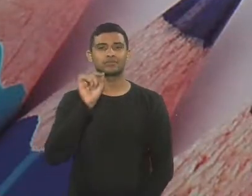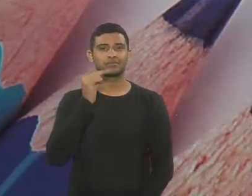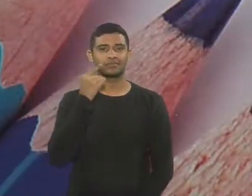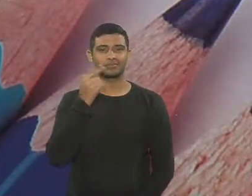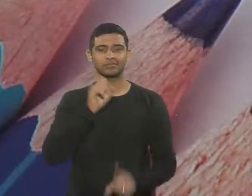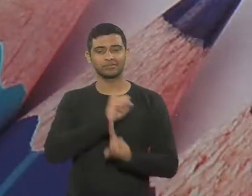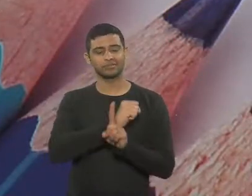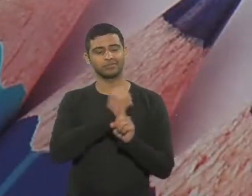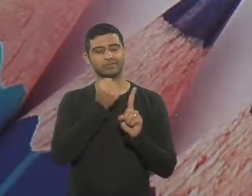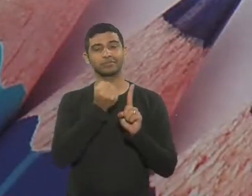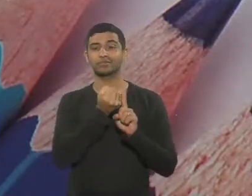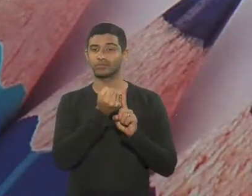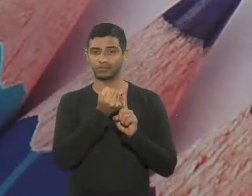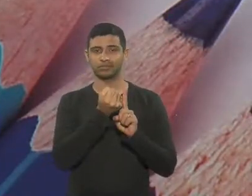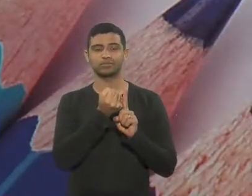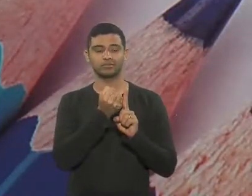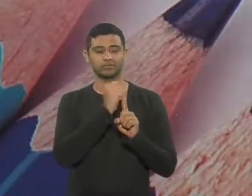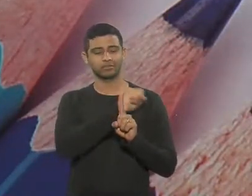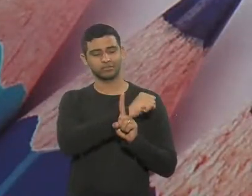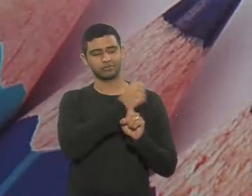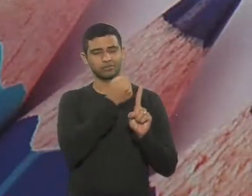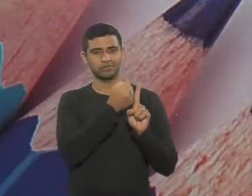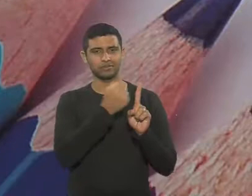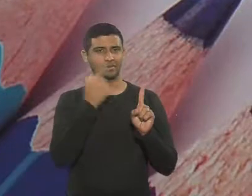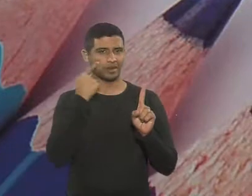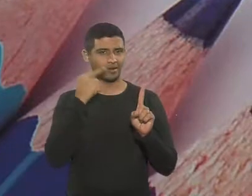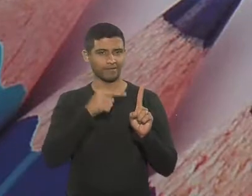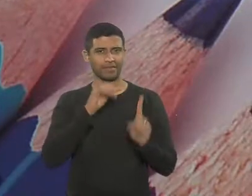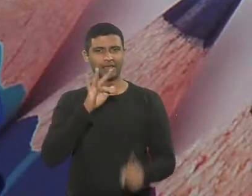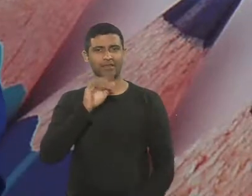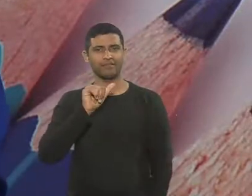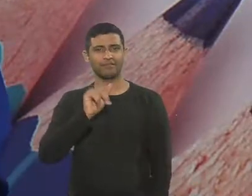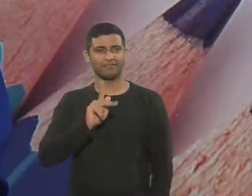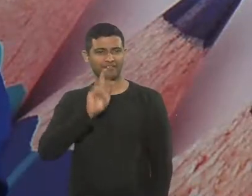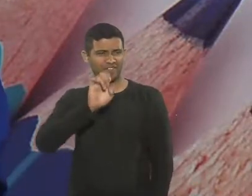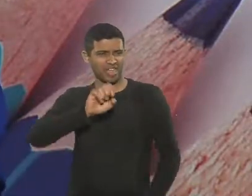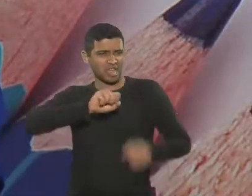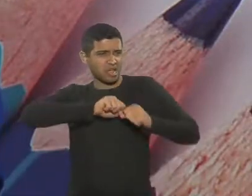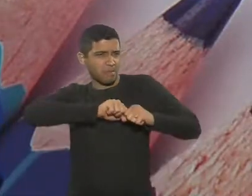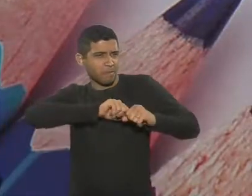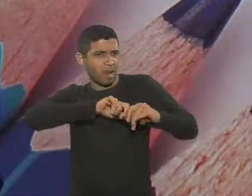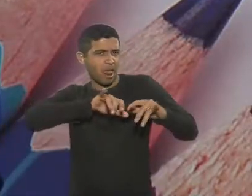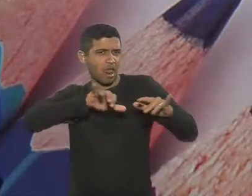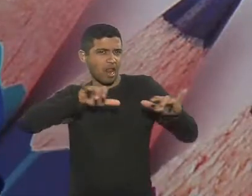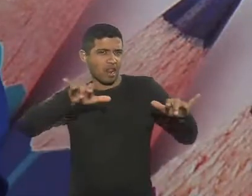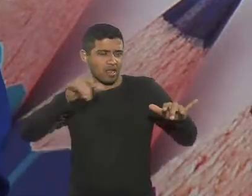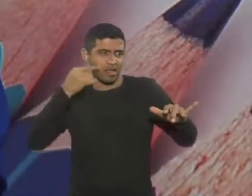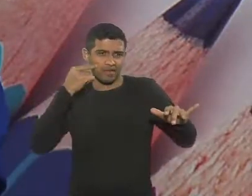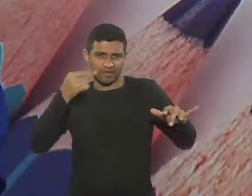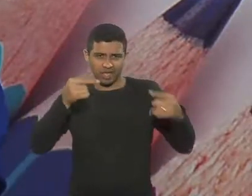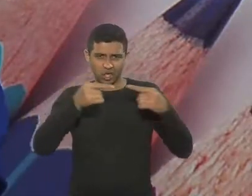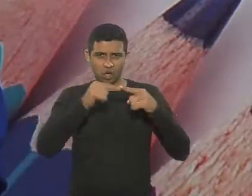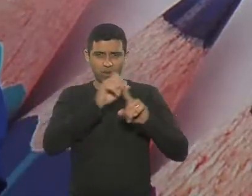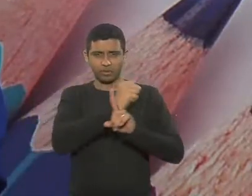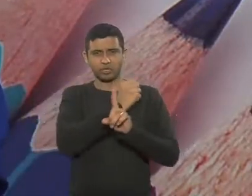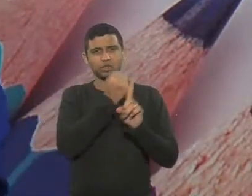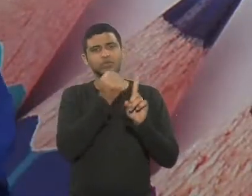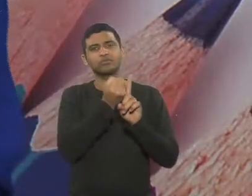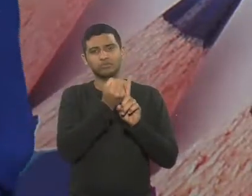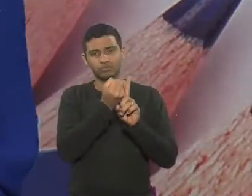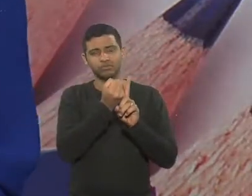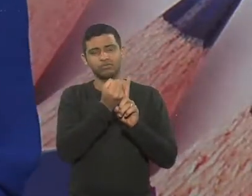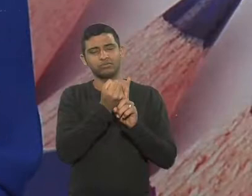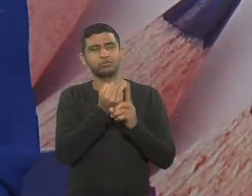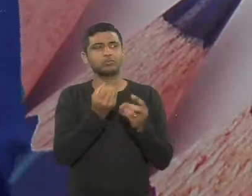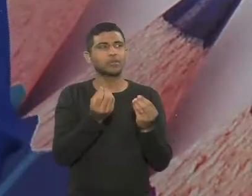uma sociedade de fake news, uma sociedade de falsas notícias é uma sociedade, e